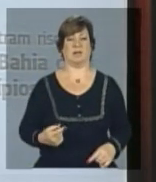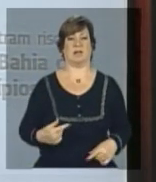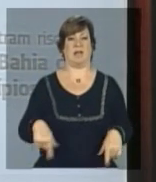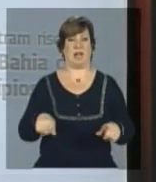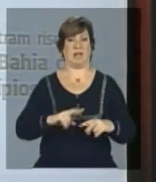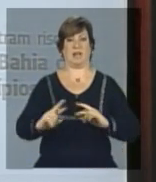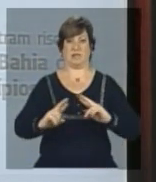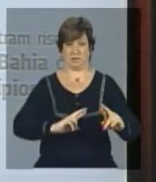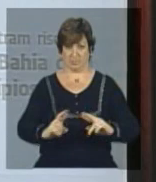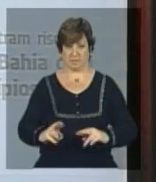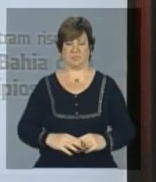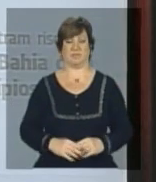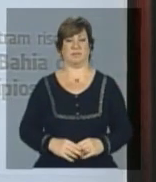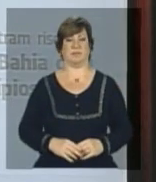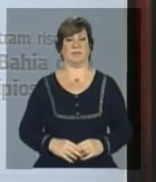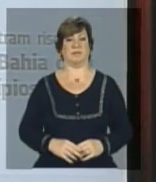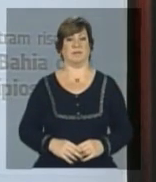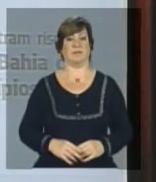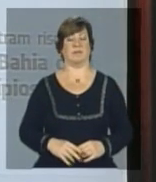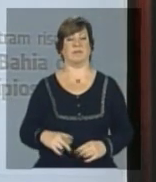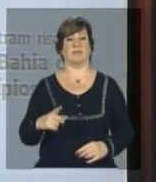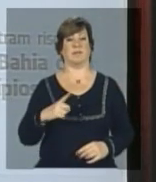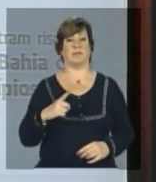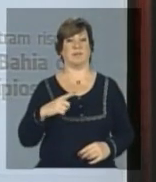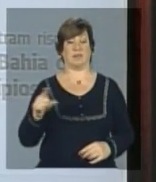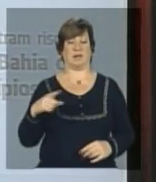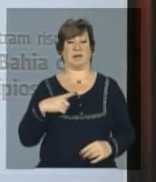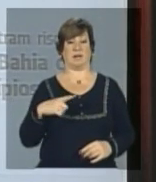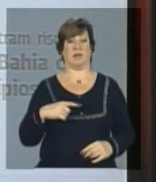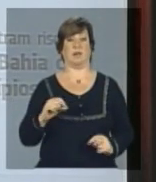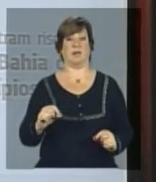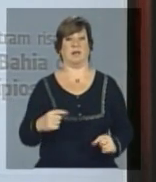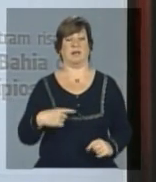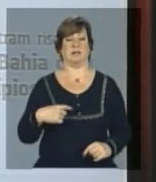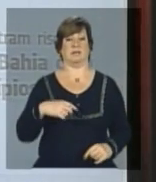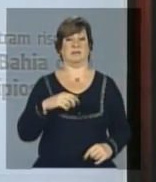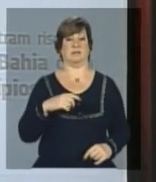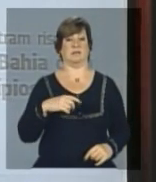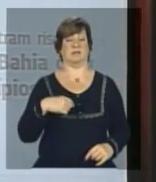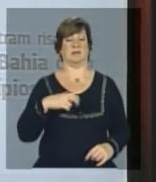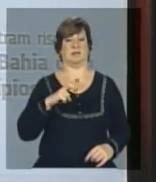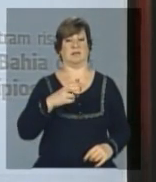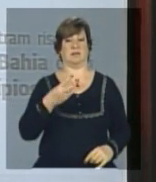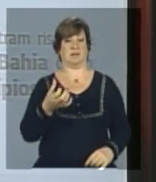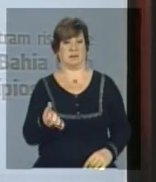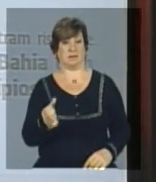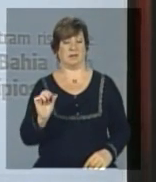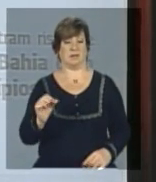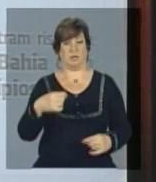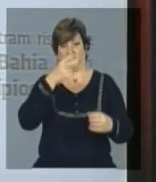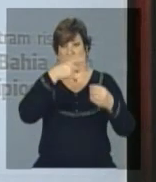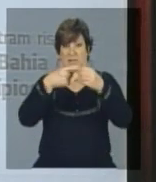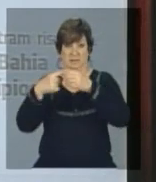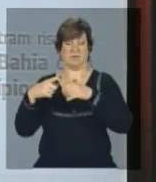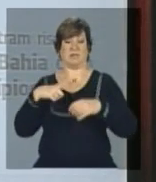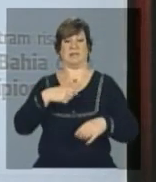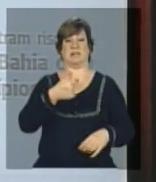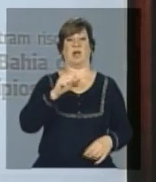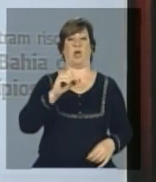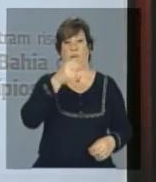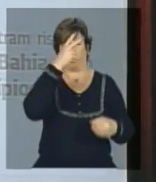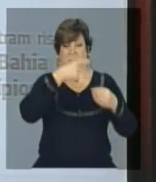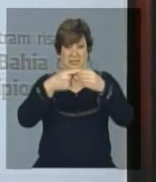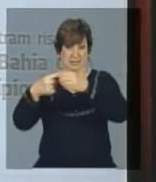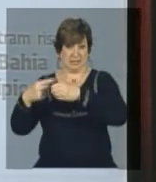a esses resultados. A síntese dele, né, tivemos aí 536 municípios, 180 municípios